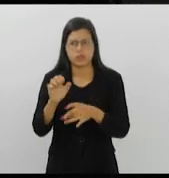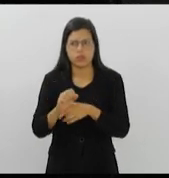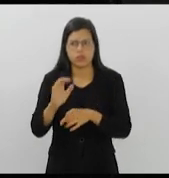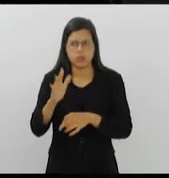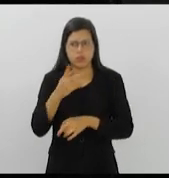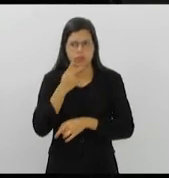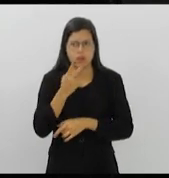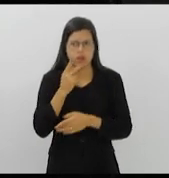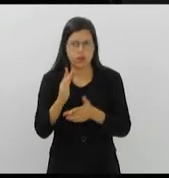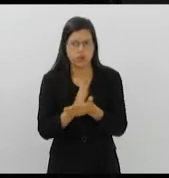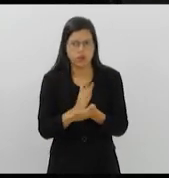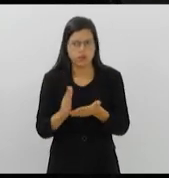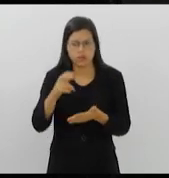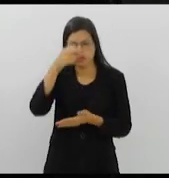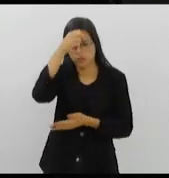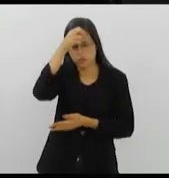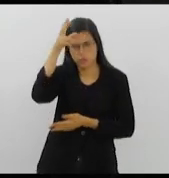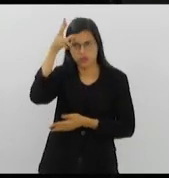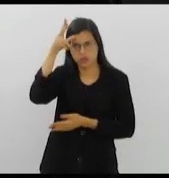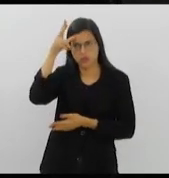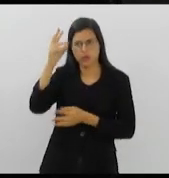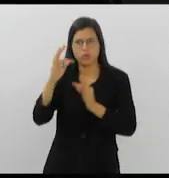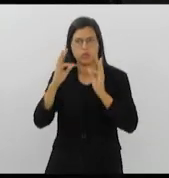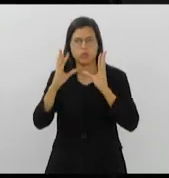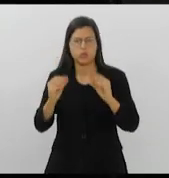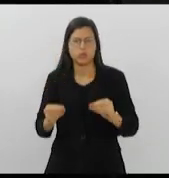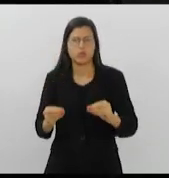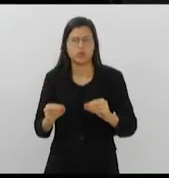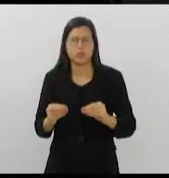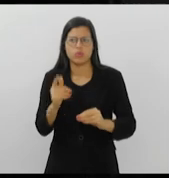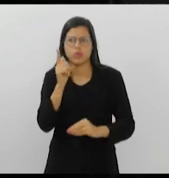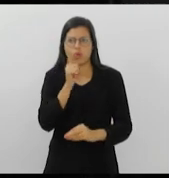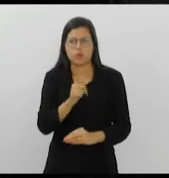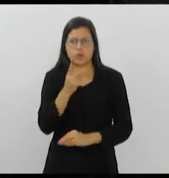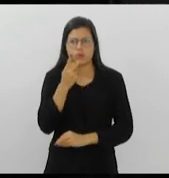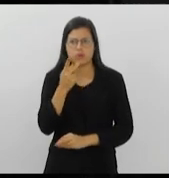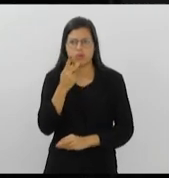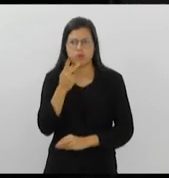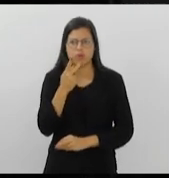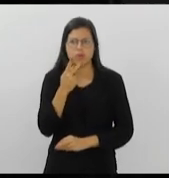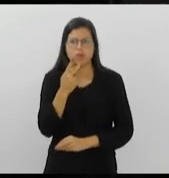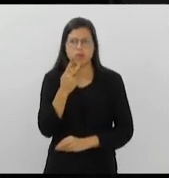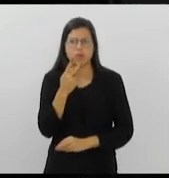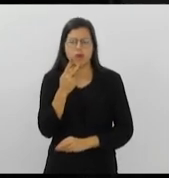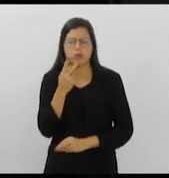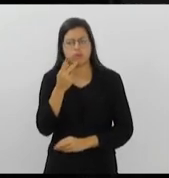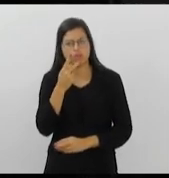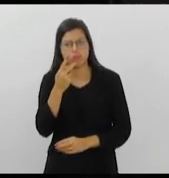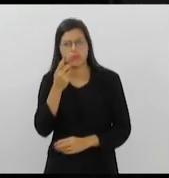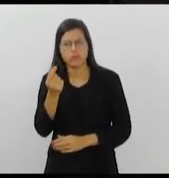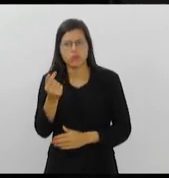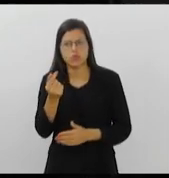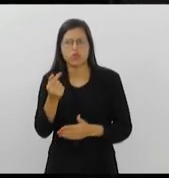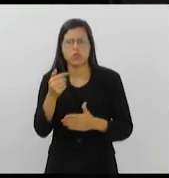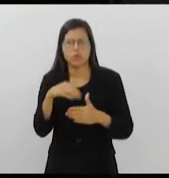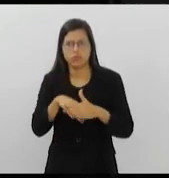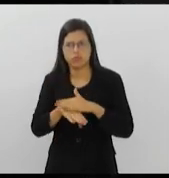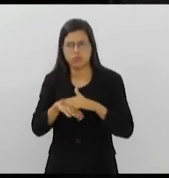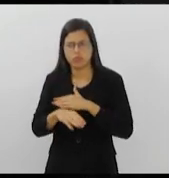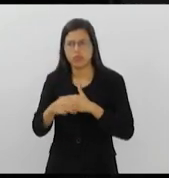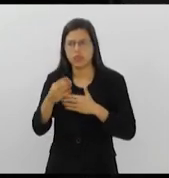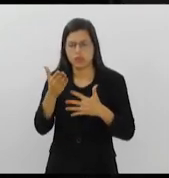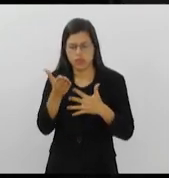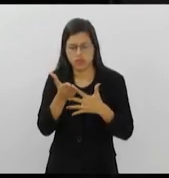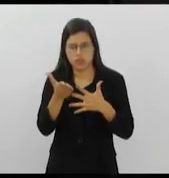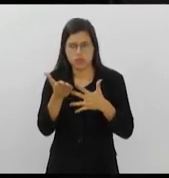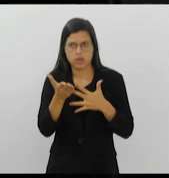alguns prefeitos, todos eles que eu consegui falar, realmente falaram que os recursos entraram, referente a três